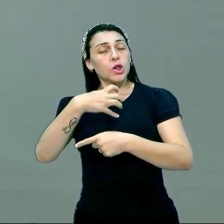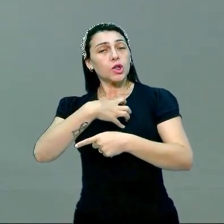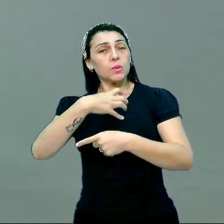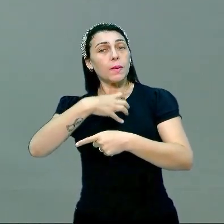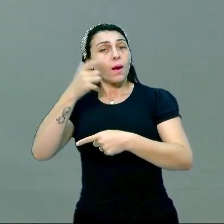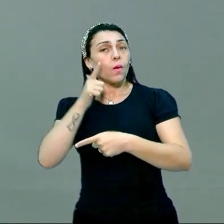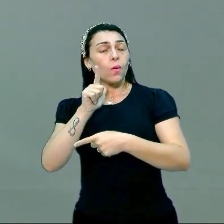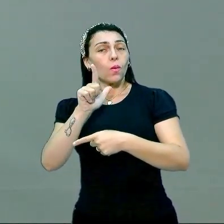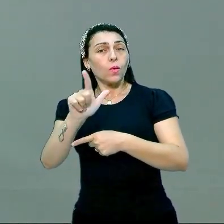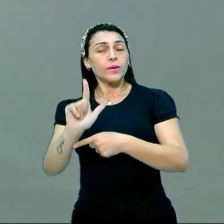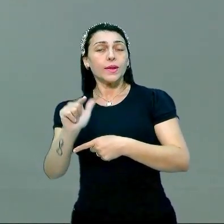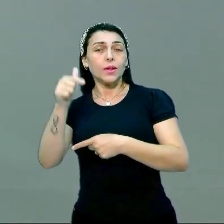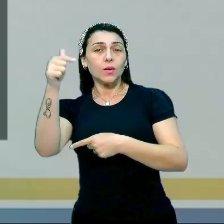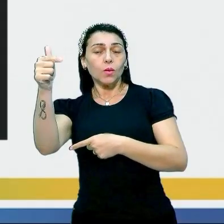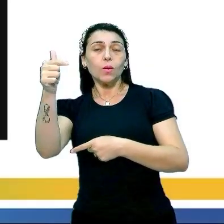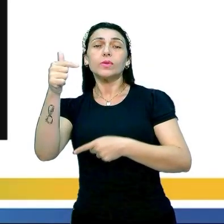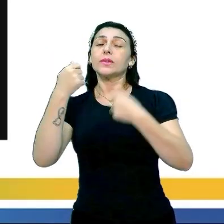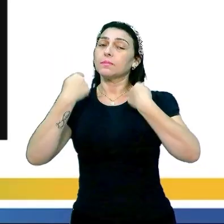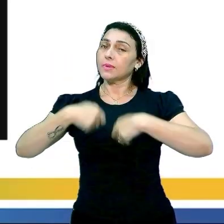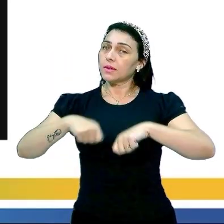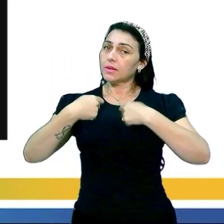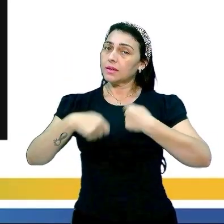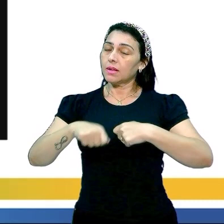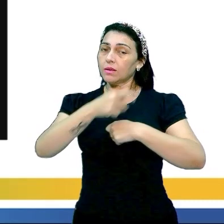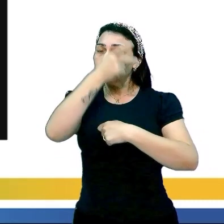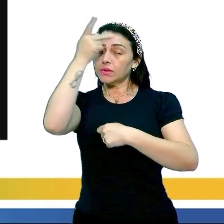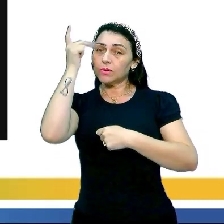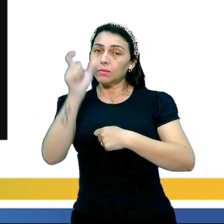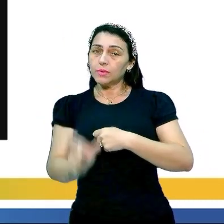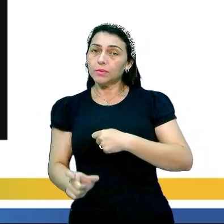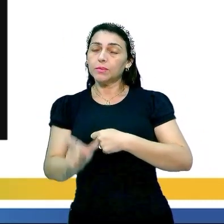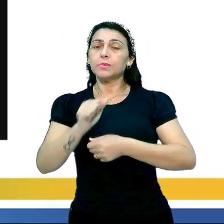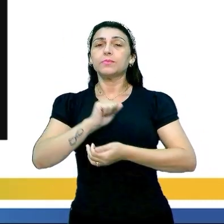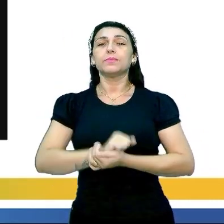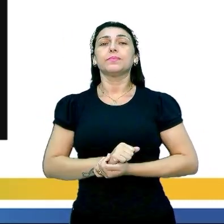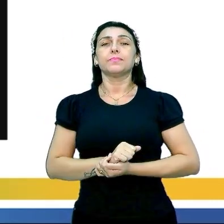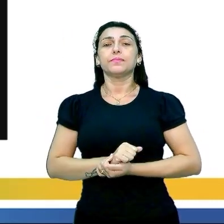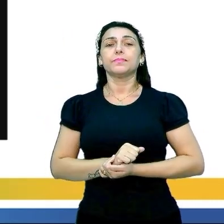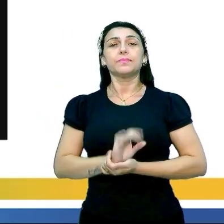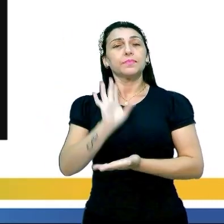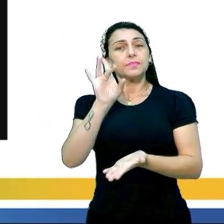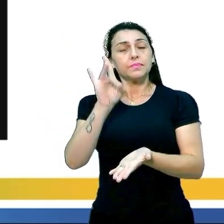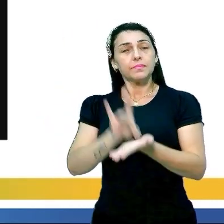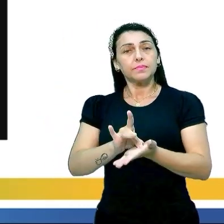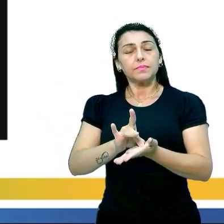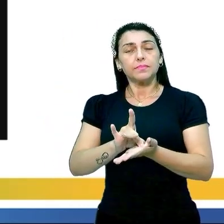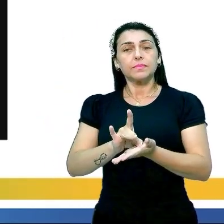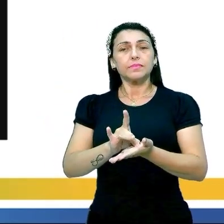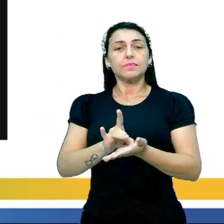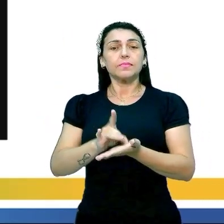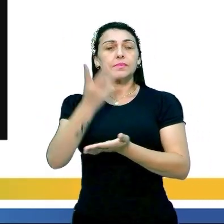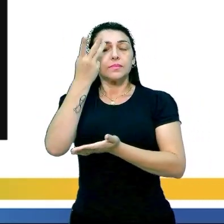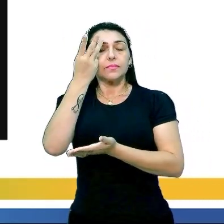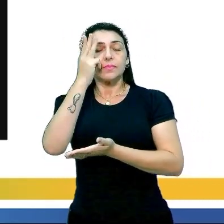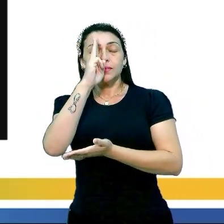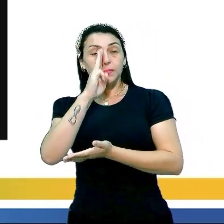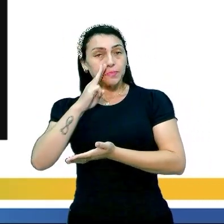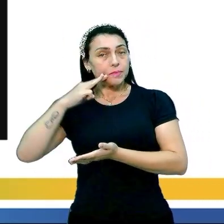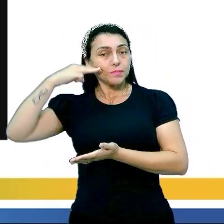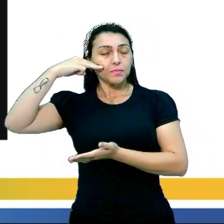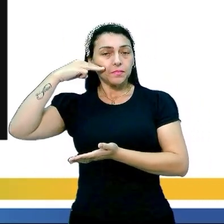para satisfazer outras necessidades. Então, na verdade, Karl